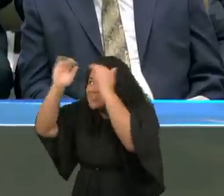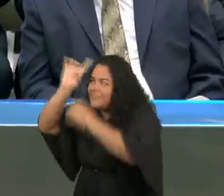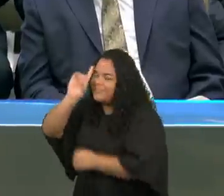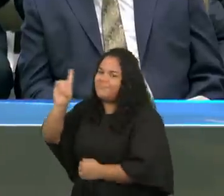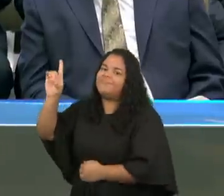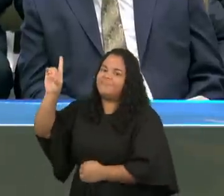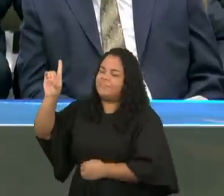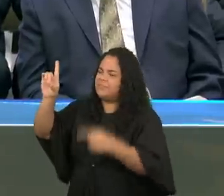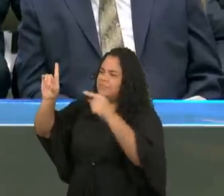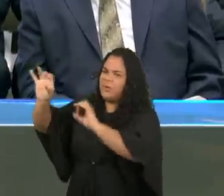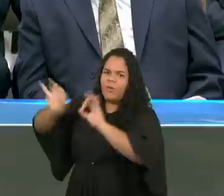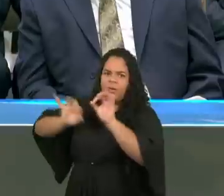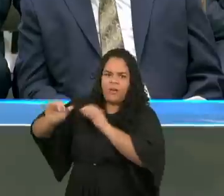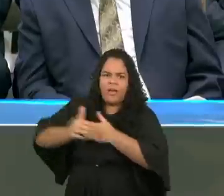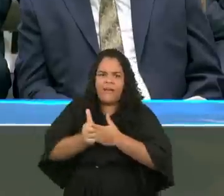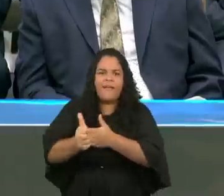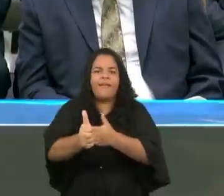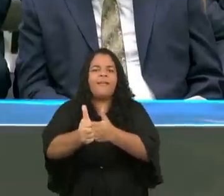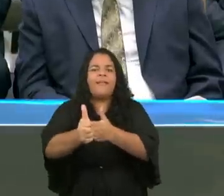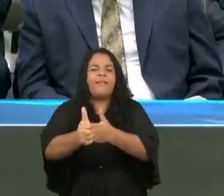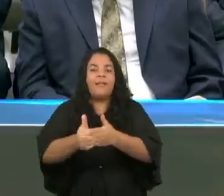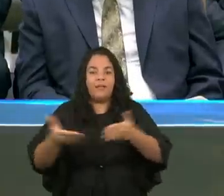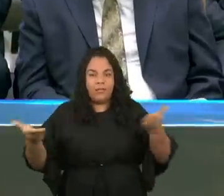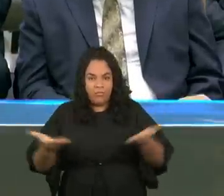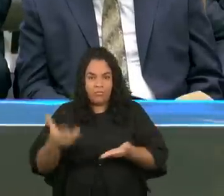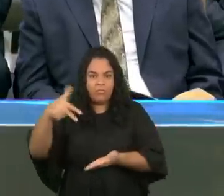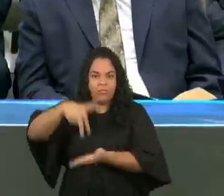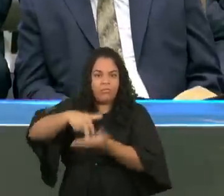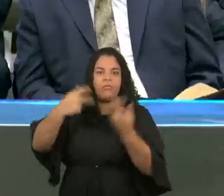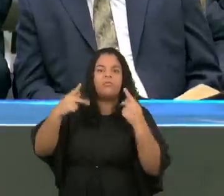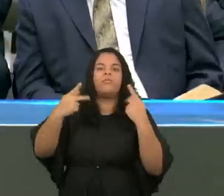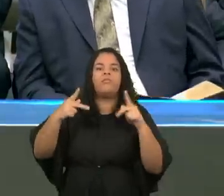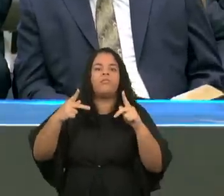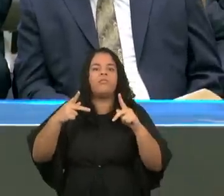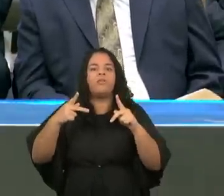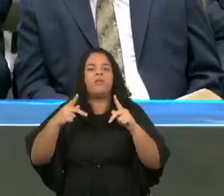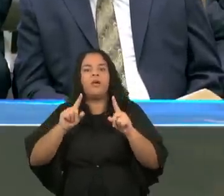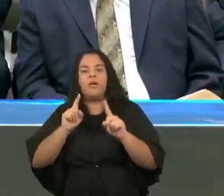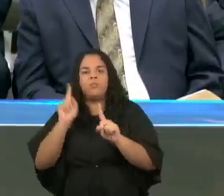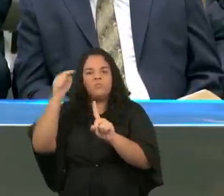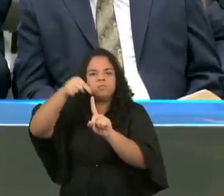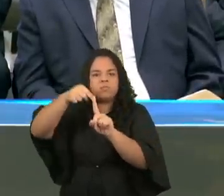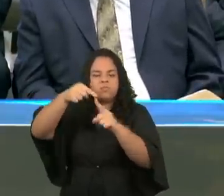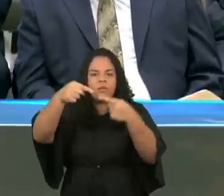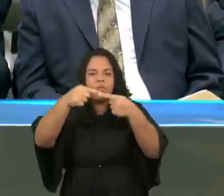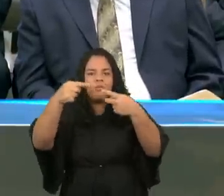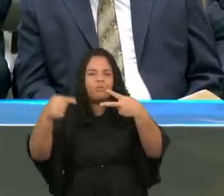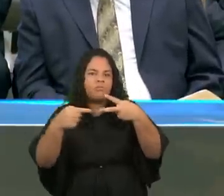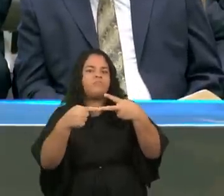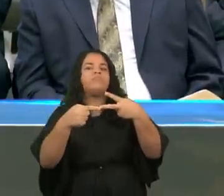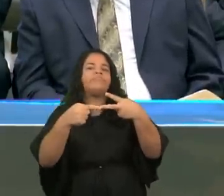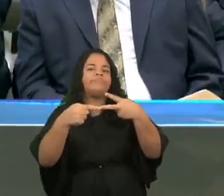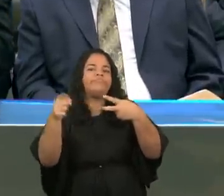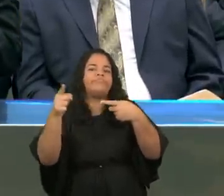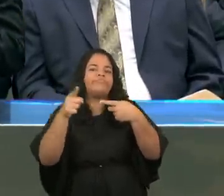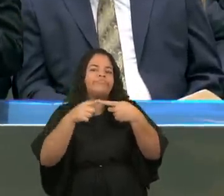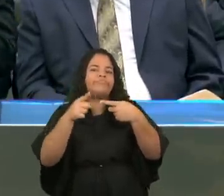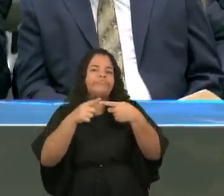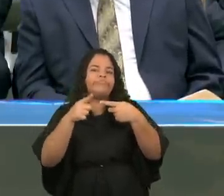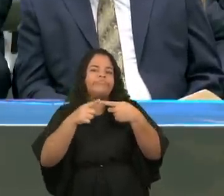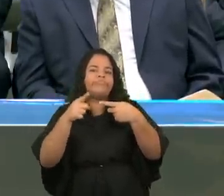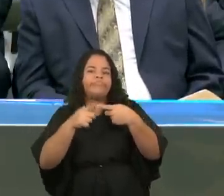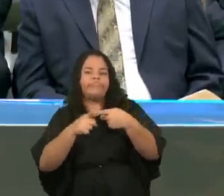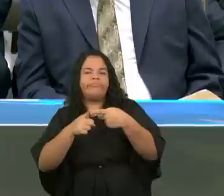Deus. A palavra de hoje à noite tem duas direções. Uma teórica e outra prática.